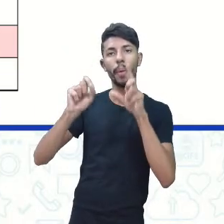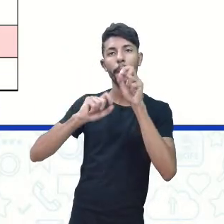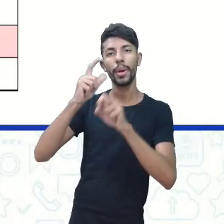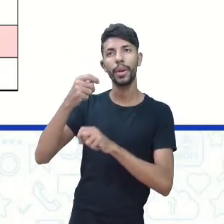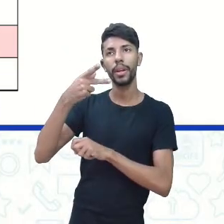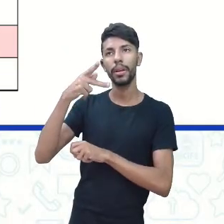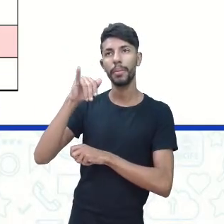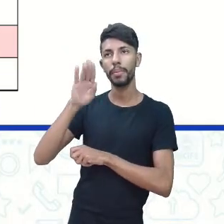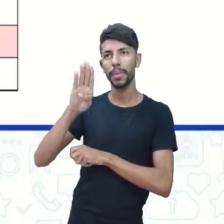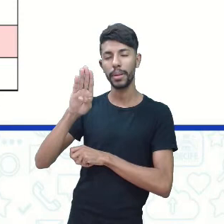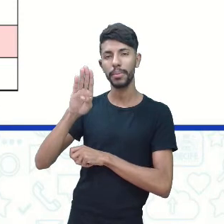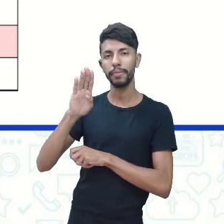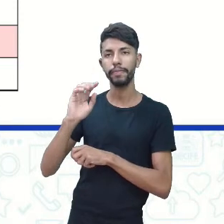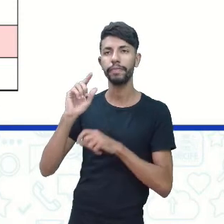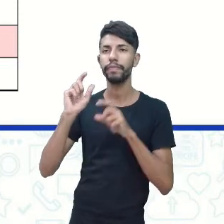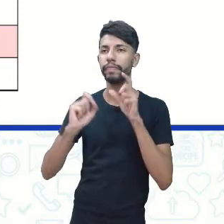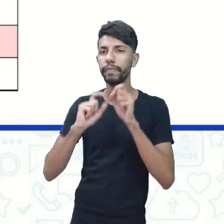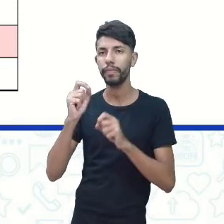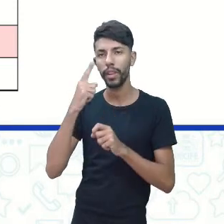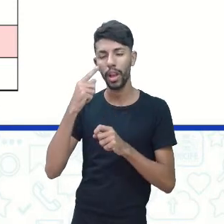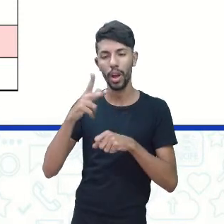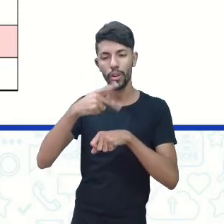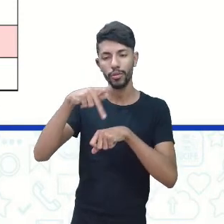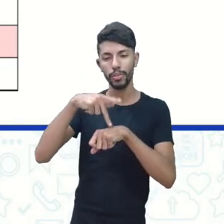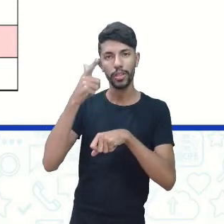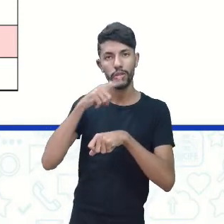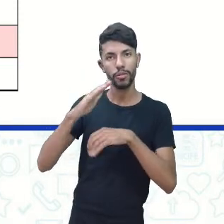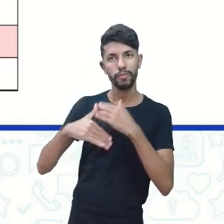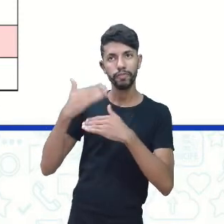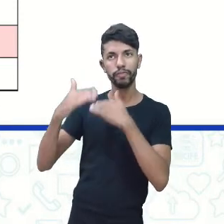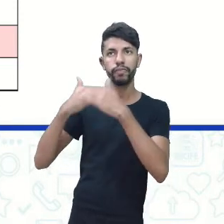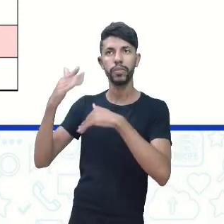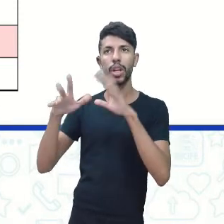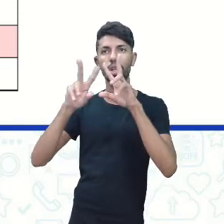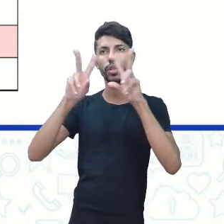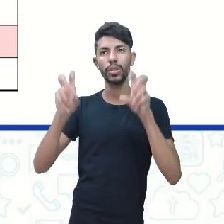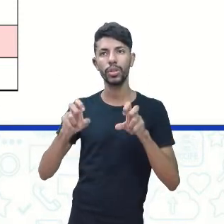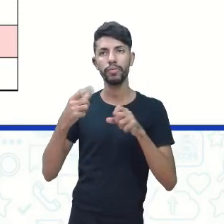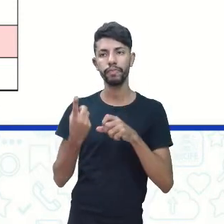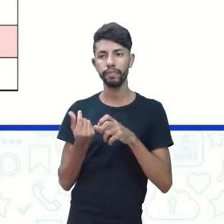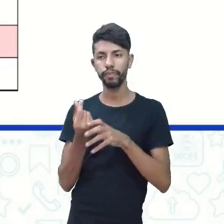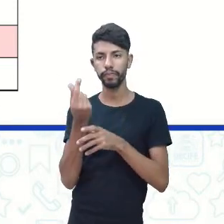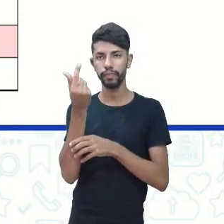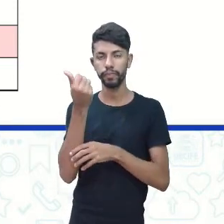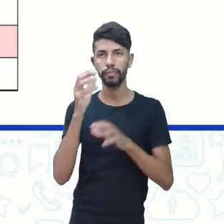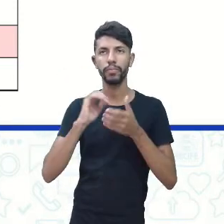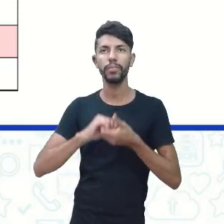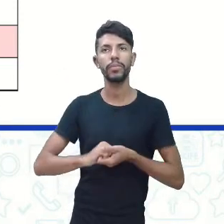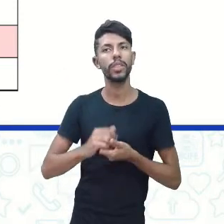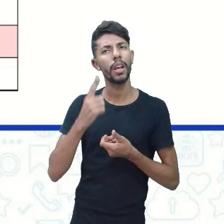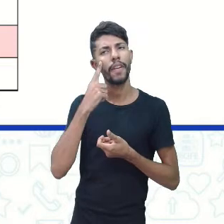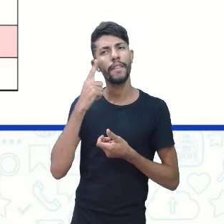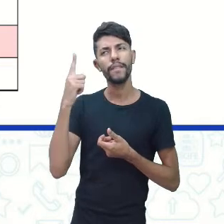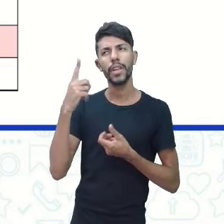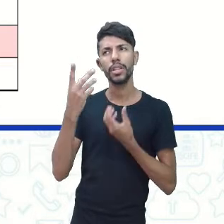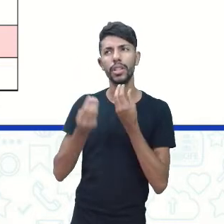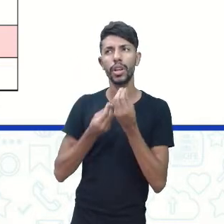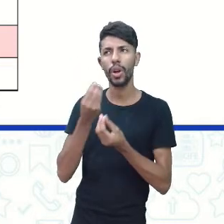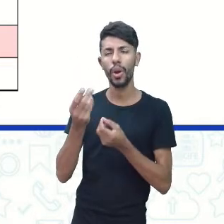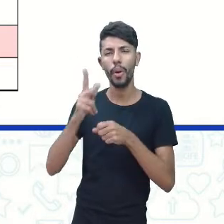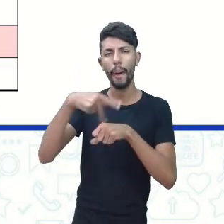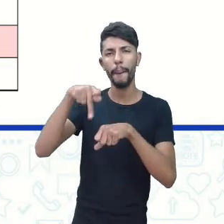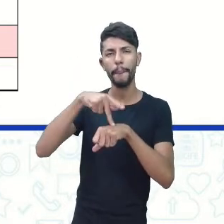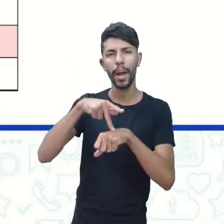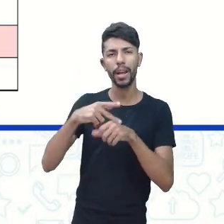que é quanto aqueles países eles se desenvolveram na questão economicamente. Então, veja só como, olha só, países